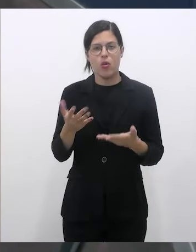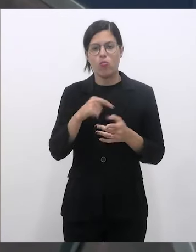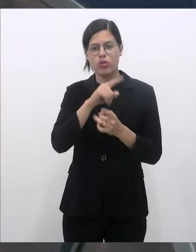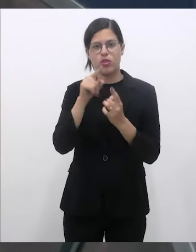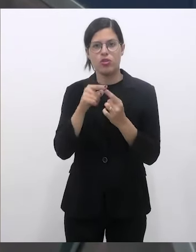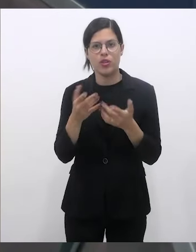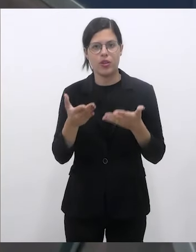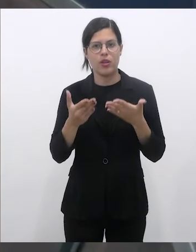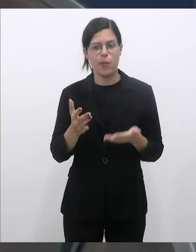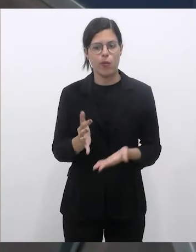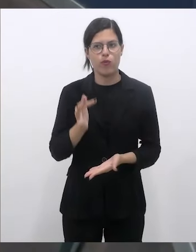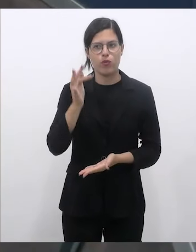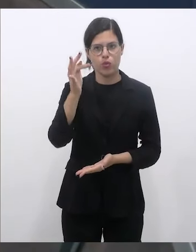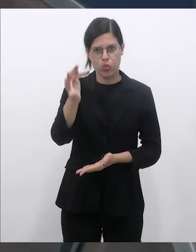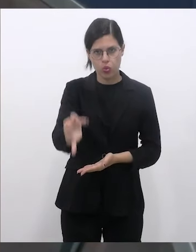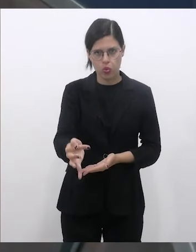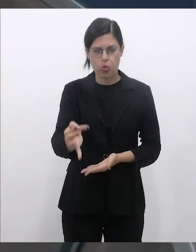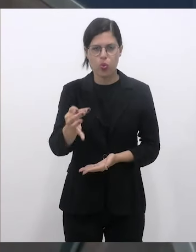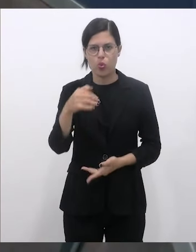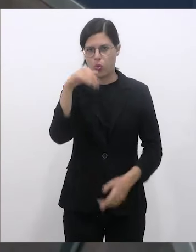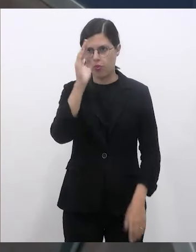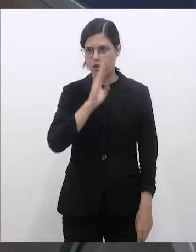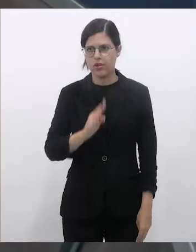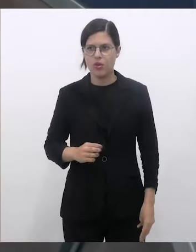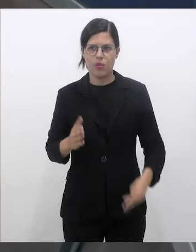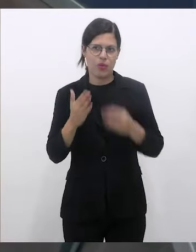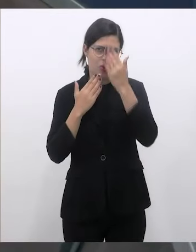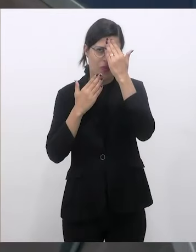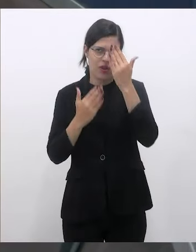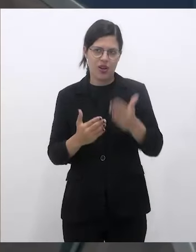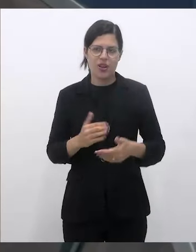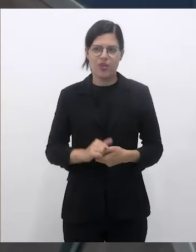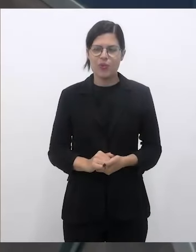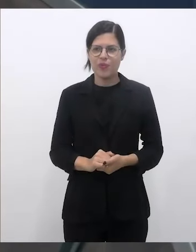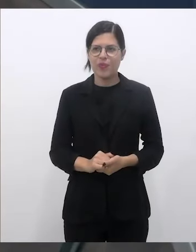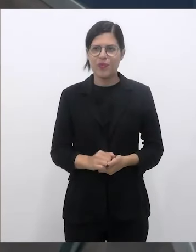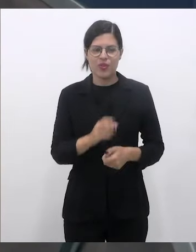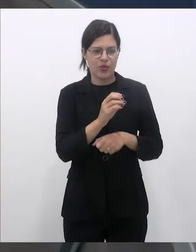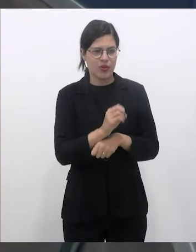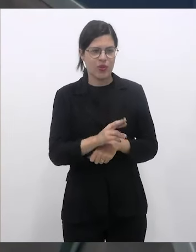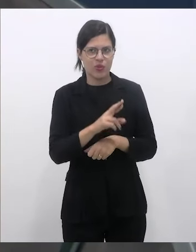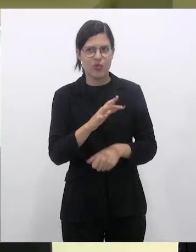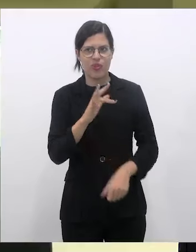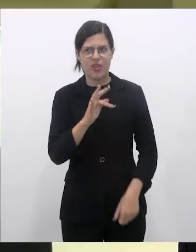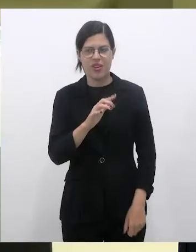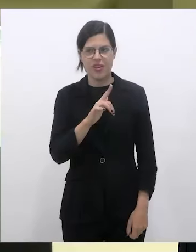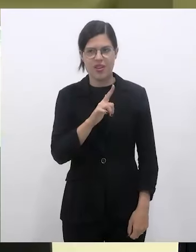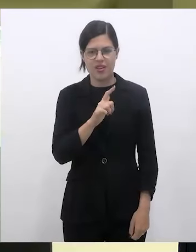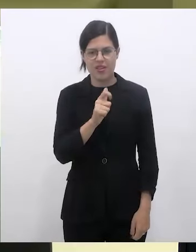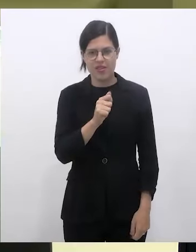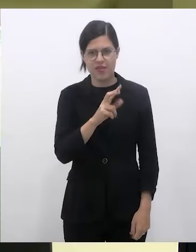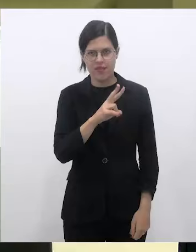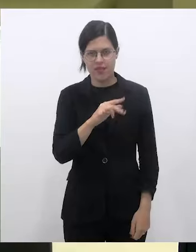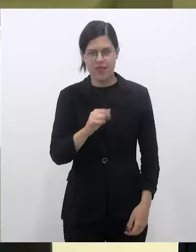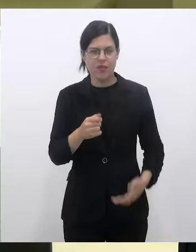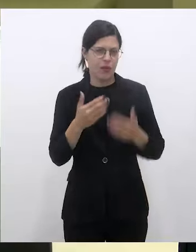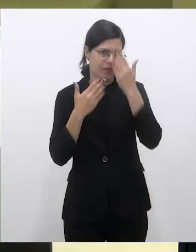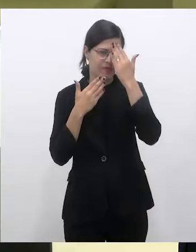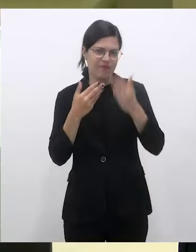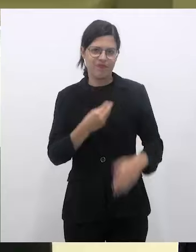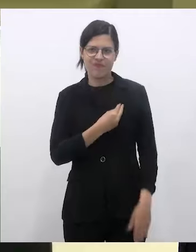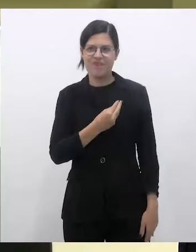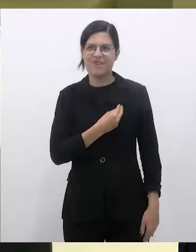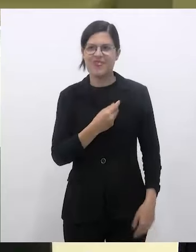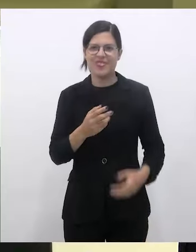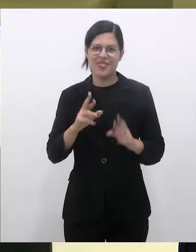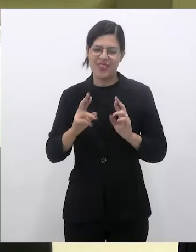quer para os próximos dias, para o futuro desse país. Muito obrigado mais uma vez, Brizola. Doutora Flávia Fontinelli, muito obrigado pela sua